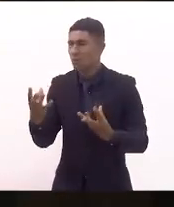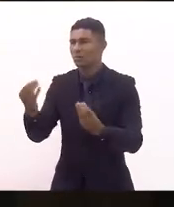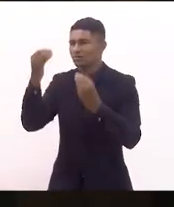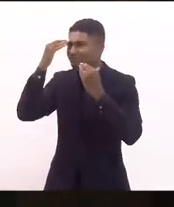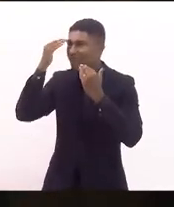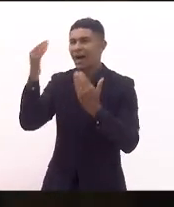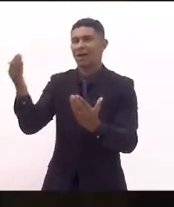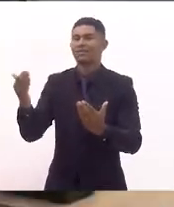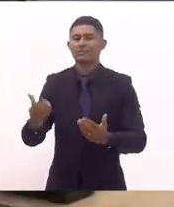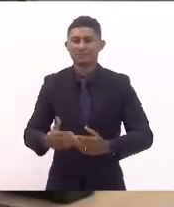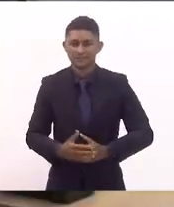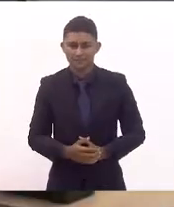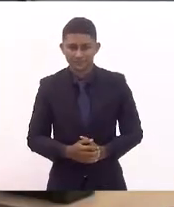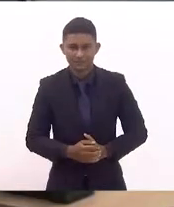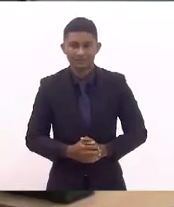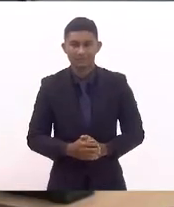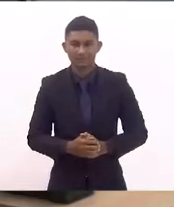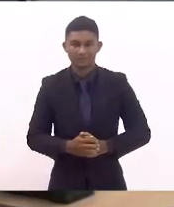Obrigada.